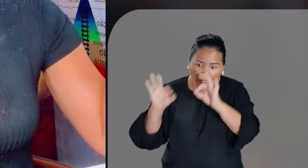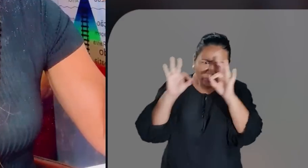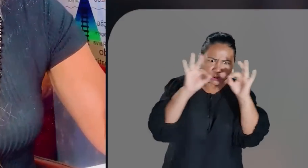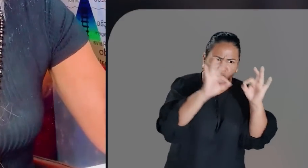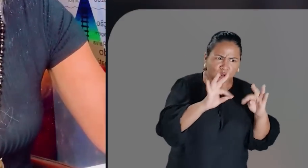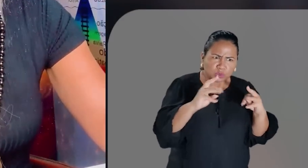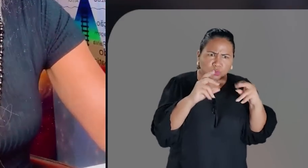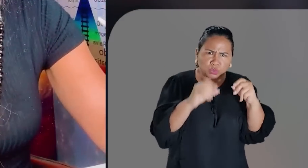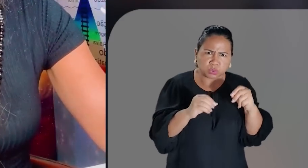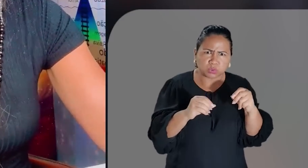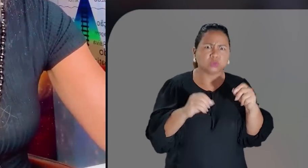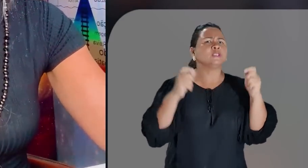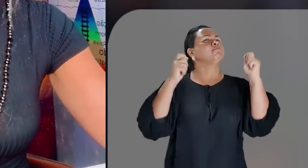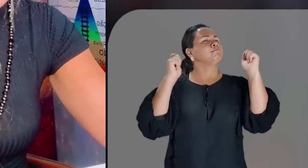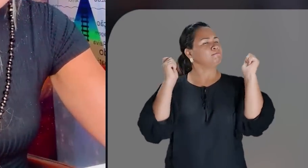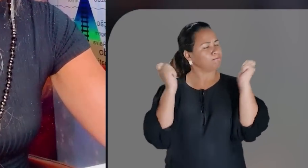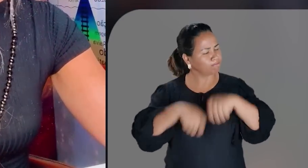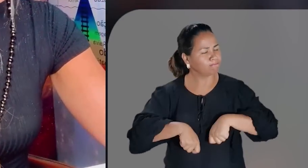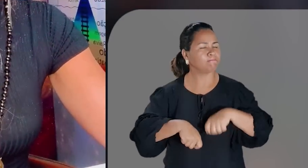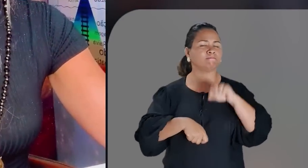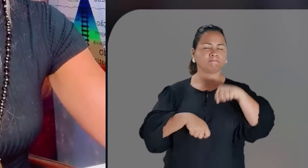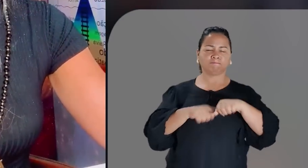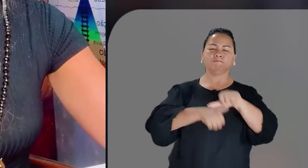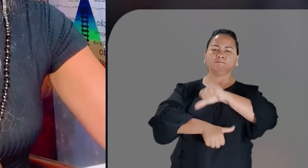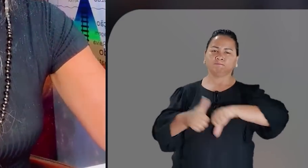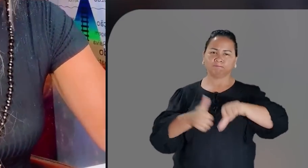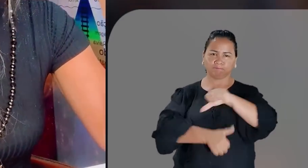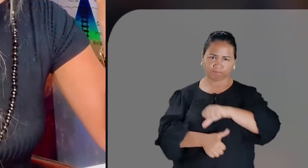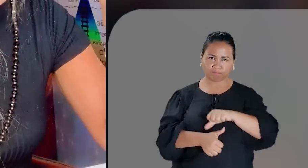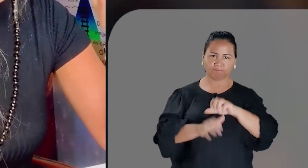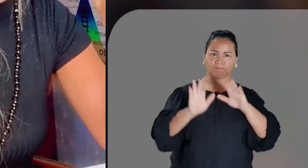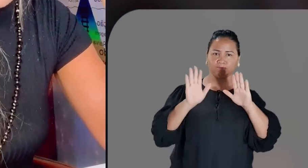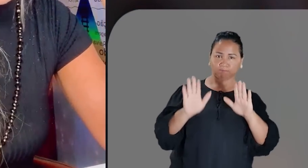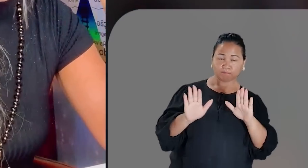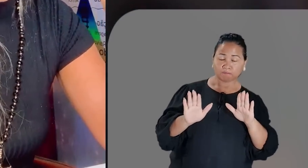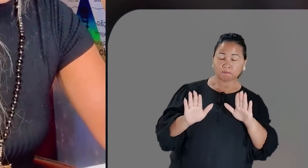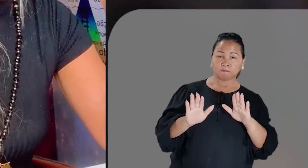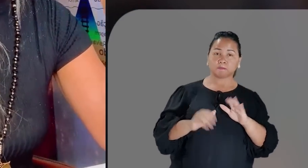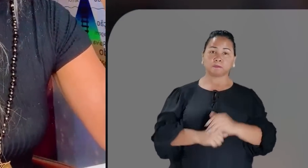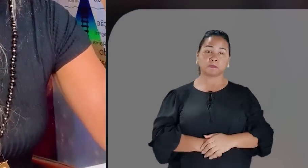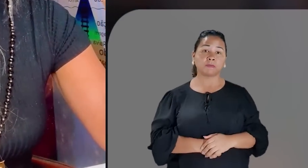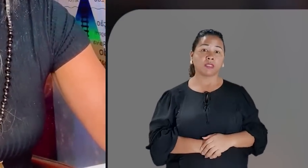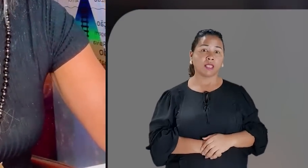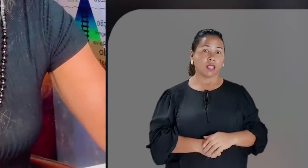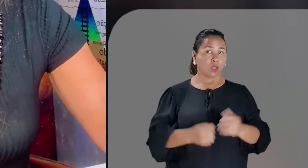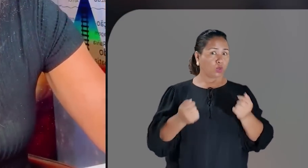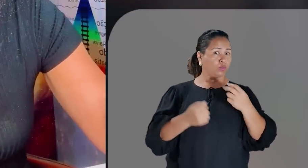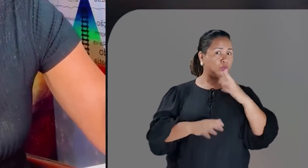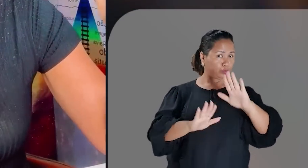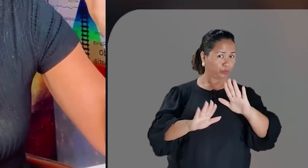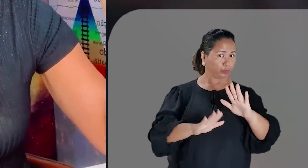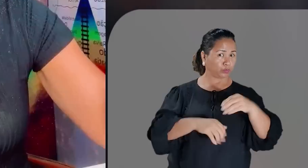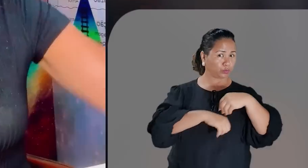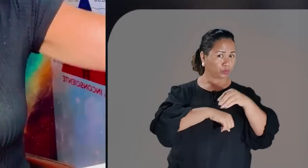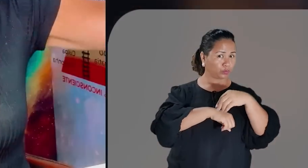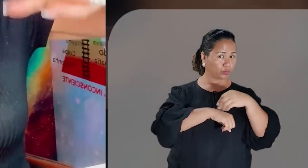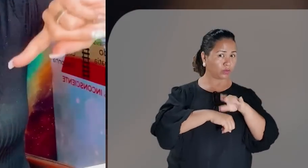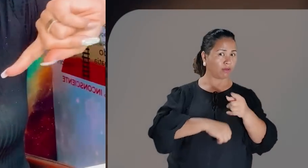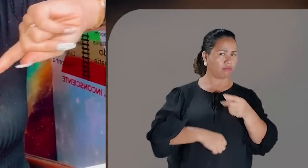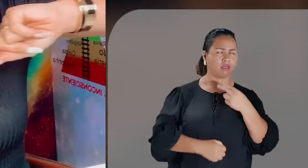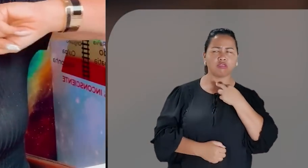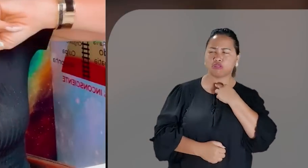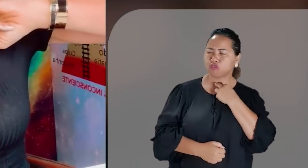Impossível, né? Impossível não melhorar. O detalhe, quando a gente acha que não melhora, é porque nós estamos comparando com o